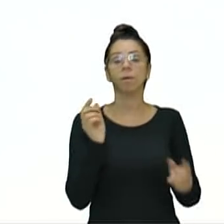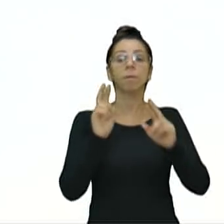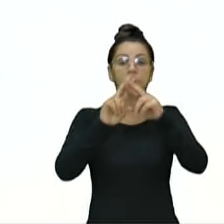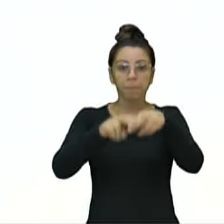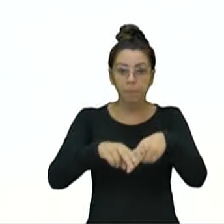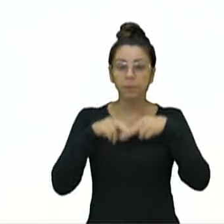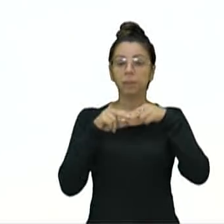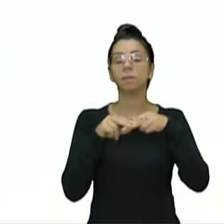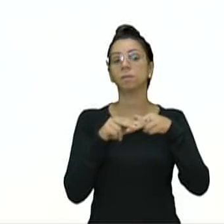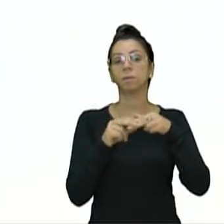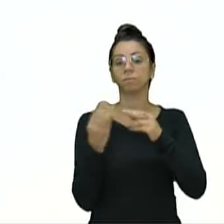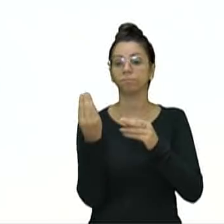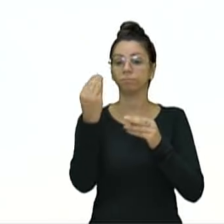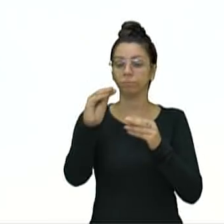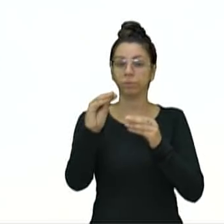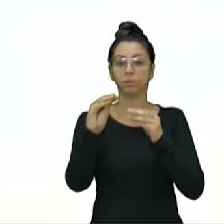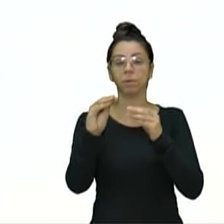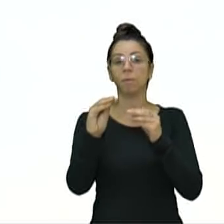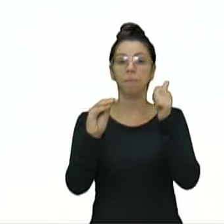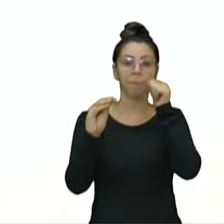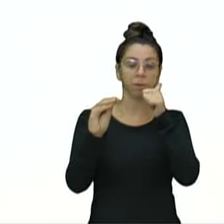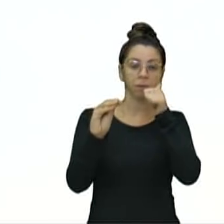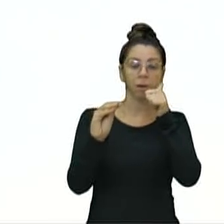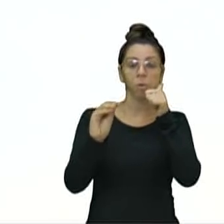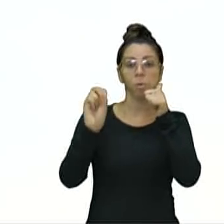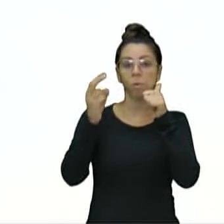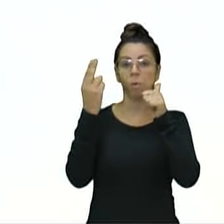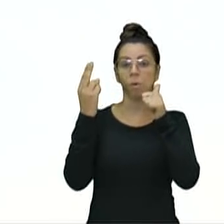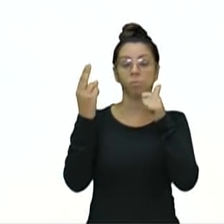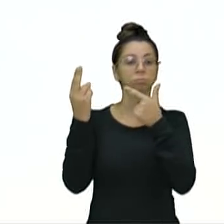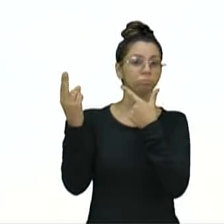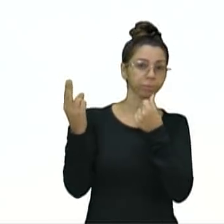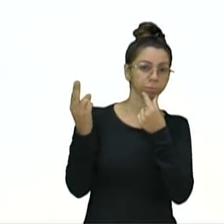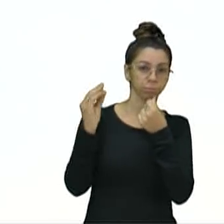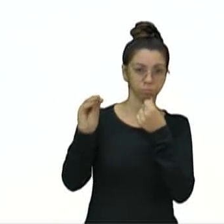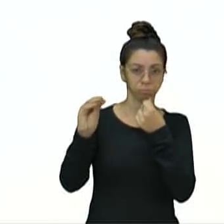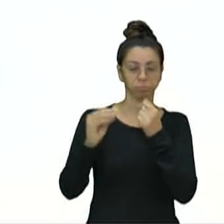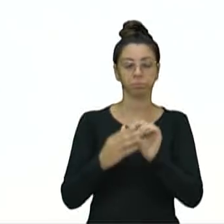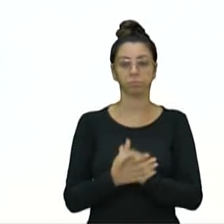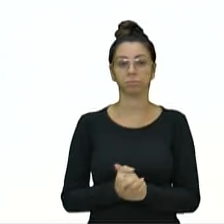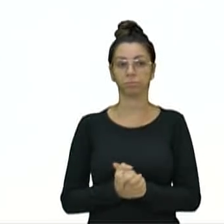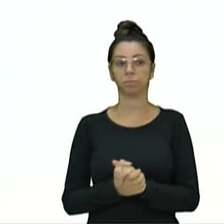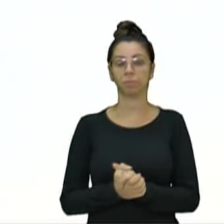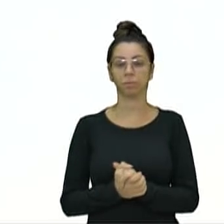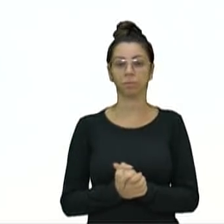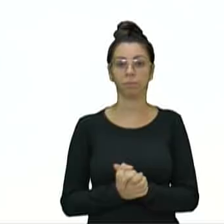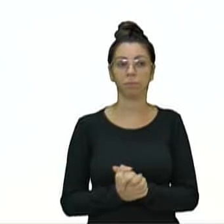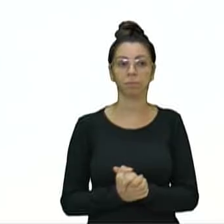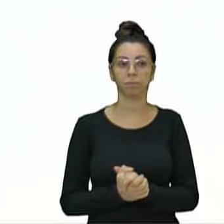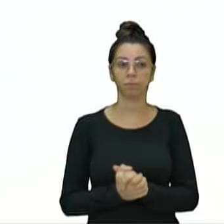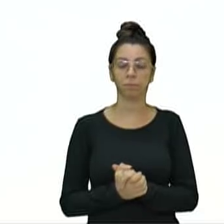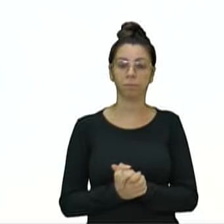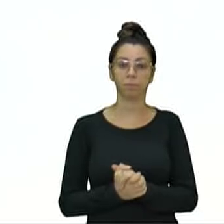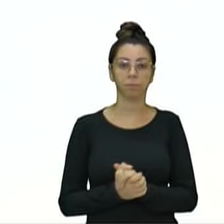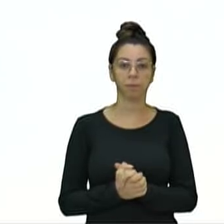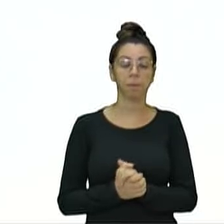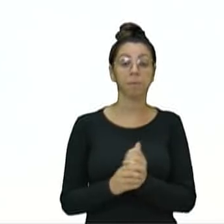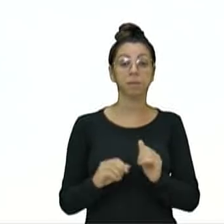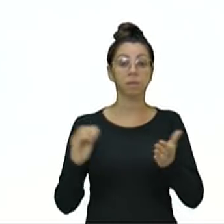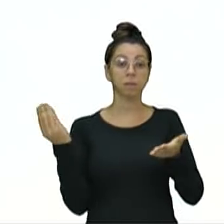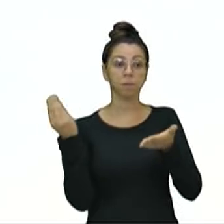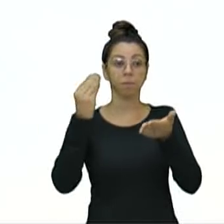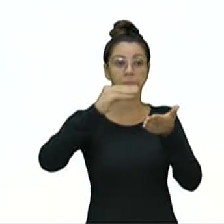he ou she. Você vai completar com if, and, or in brief. O if é se, o